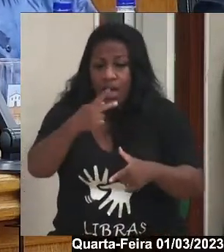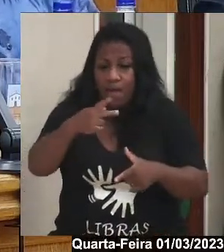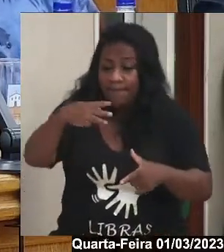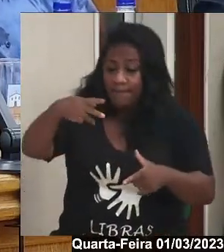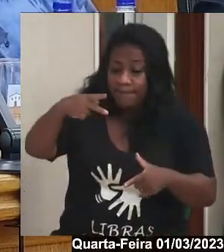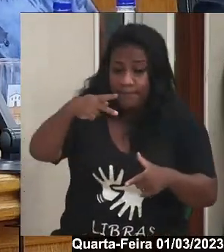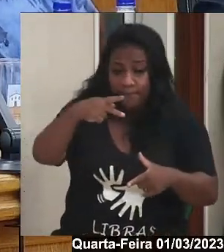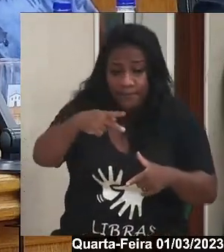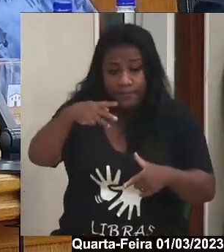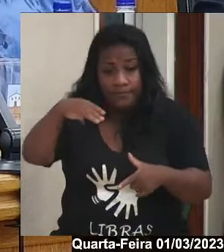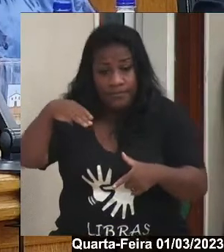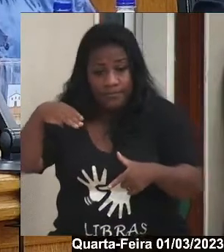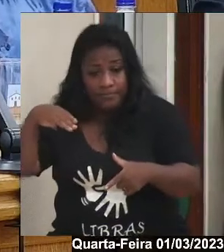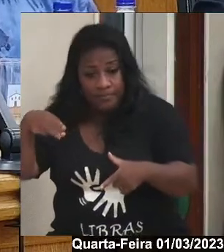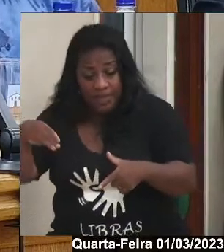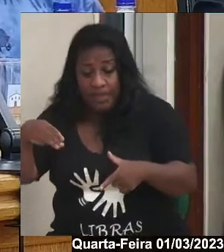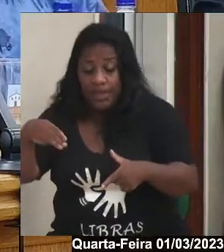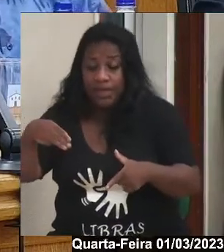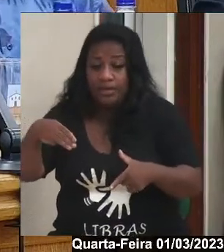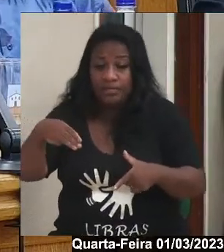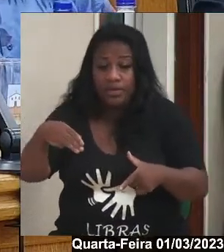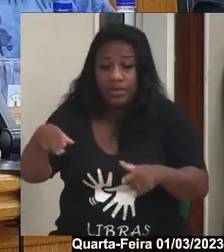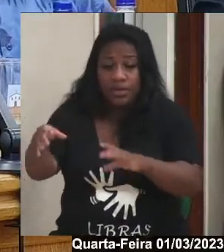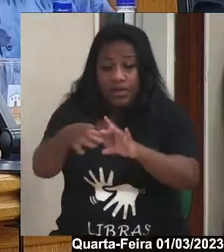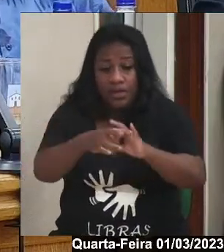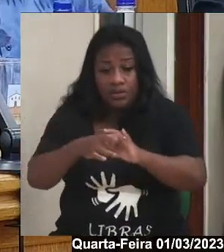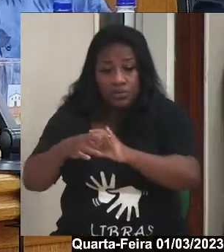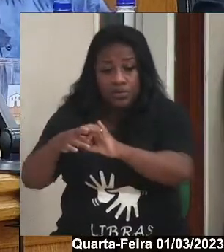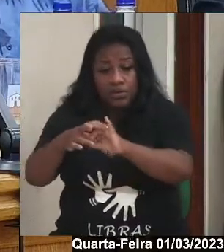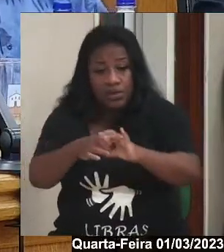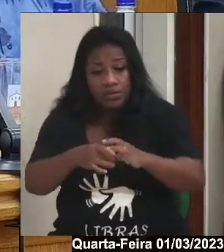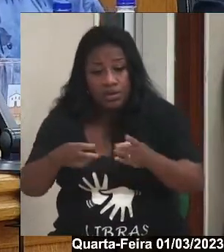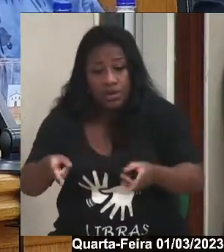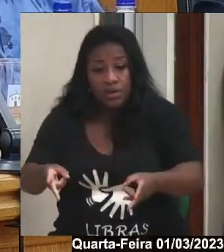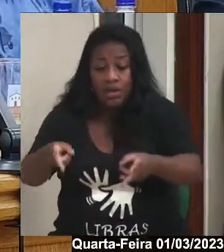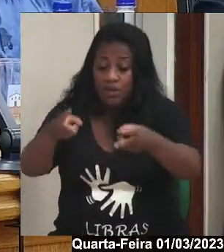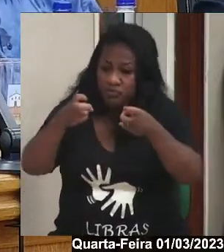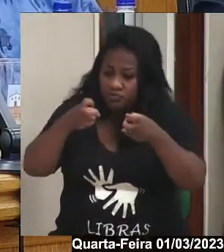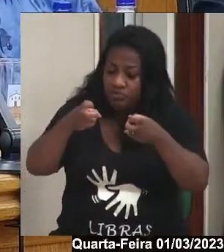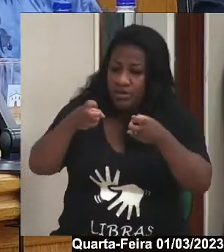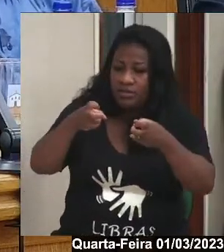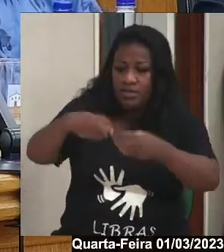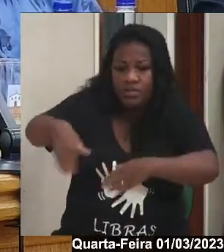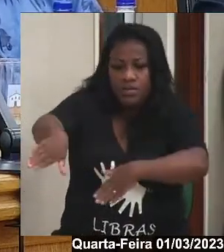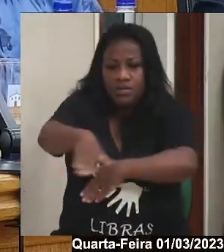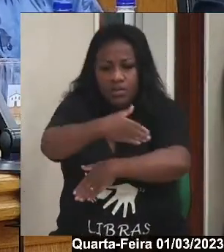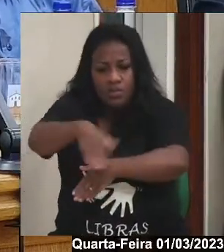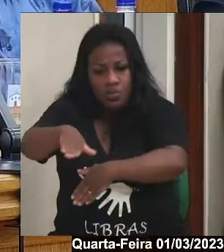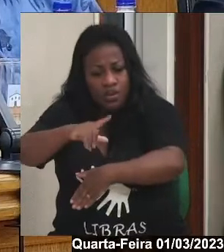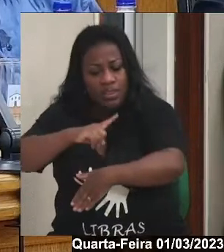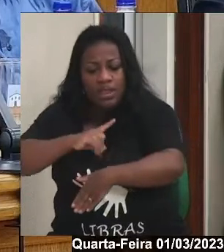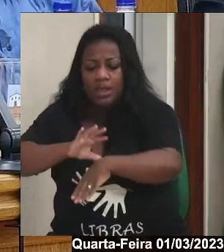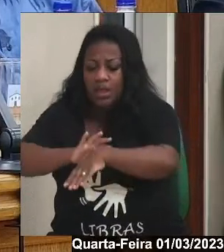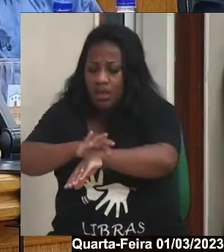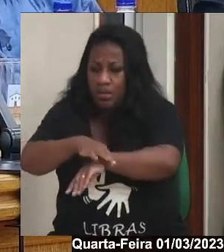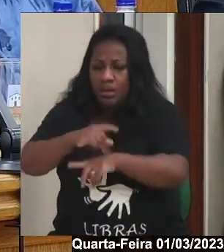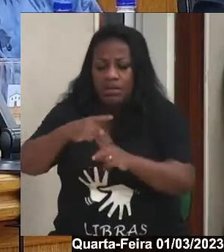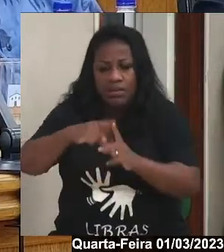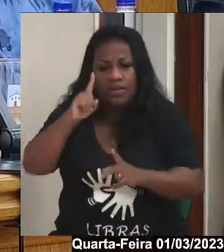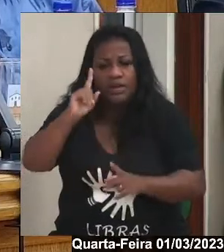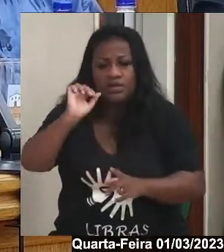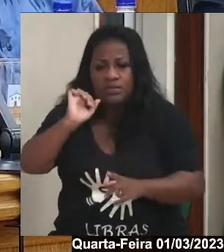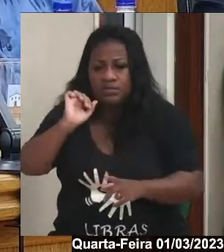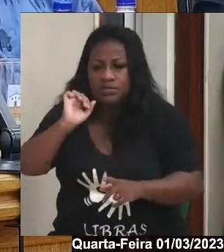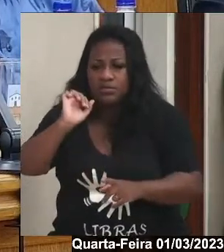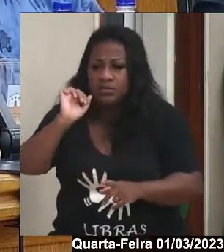Então, a cidade está em boas mãos quando a GCM está nas ruas e